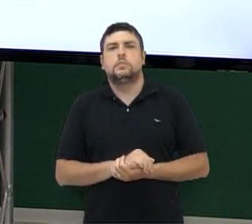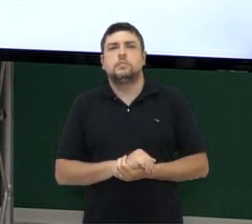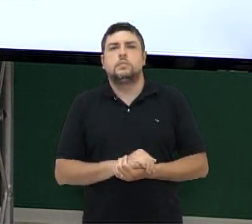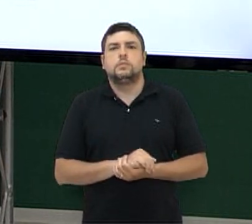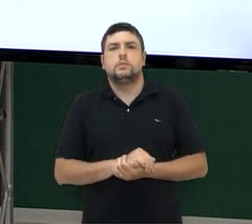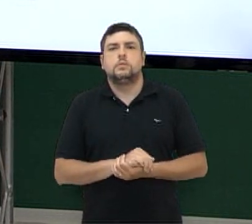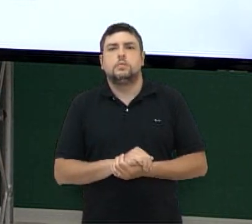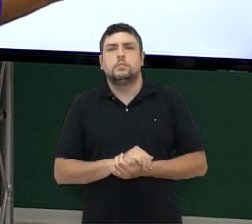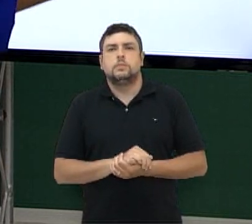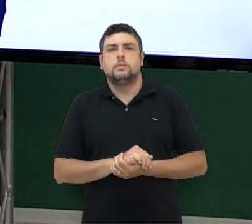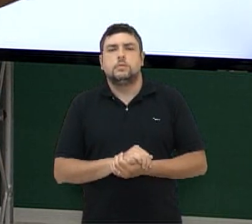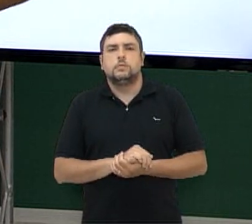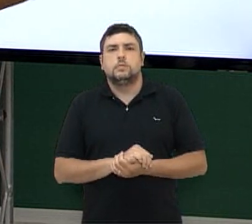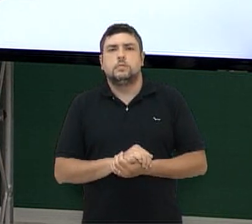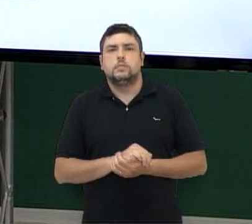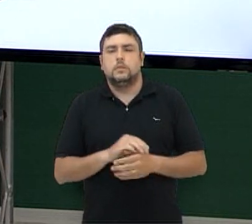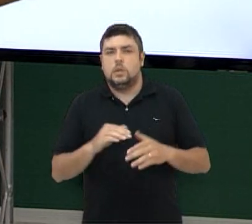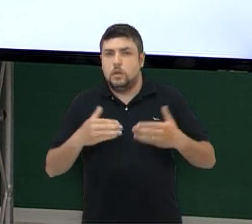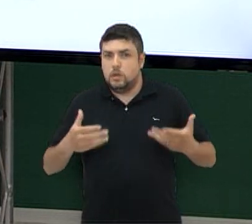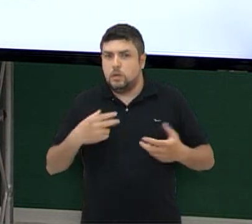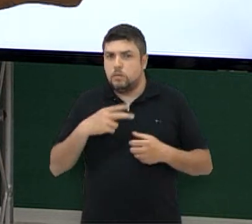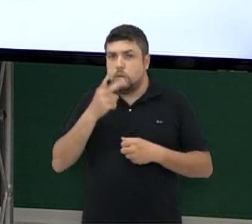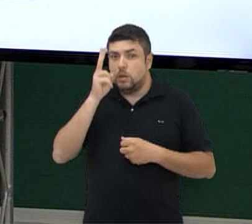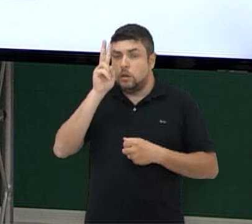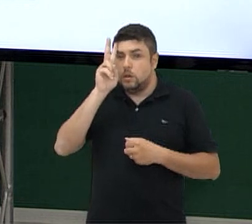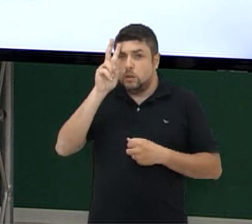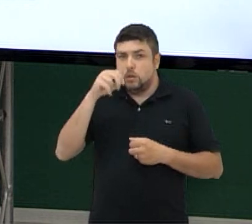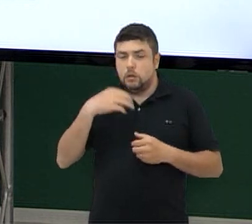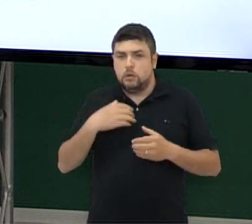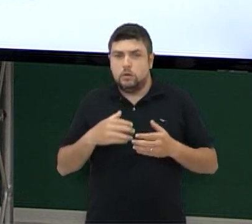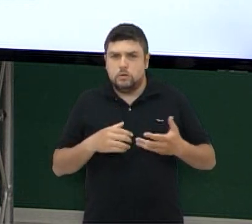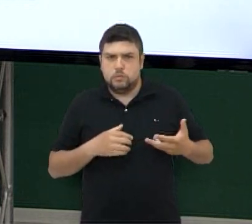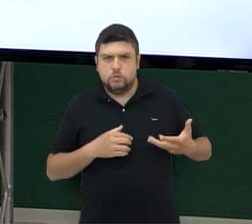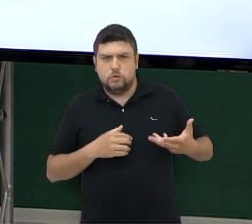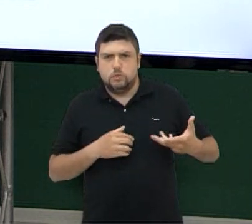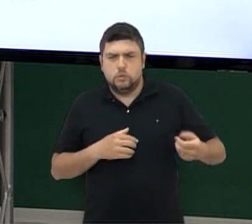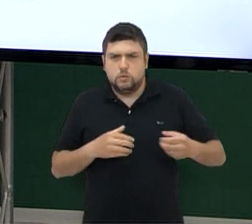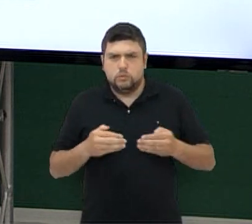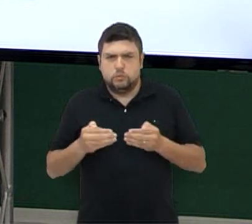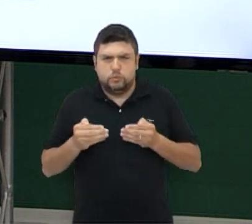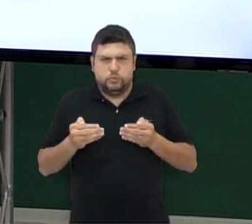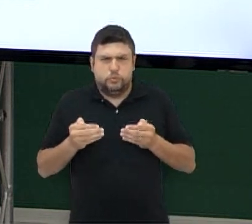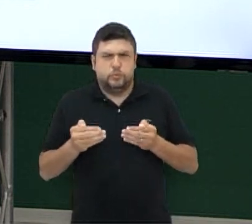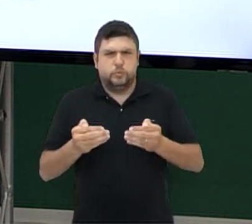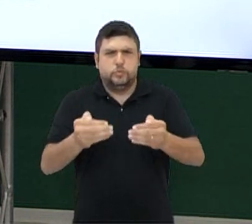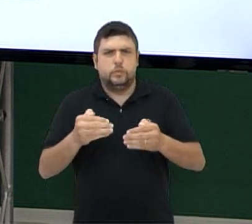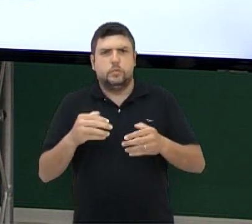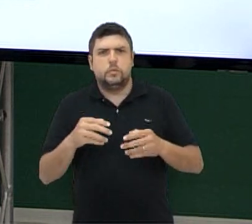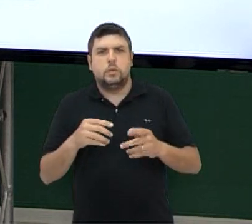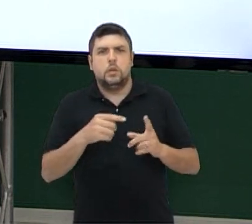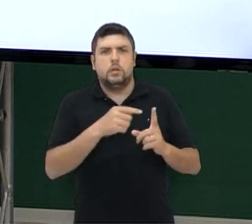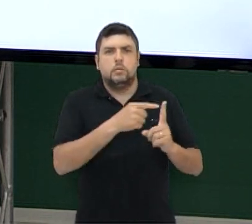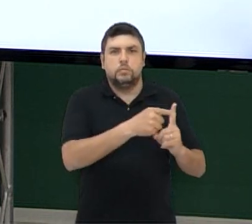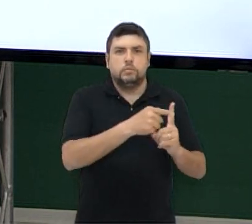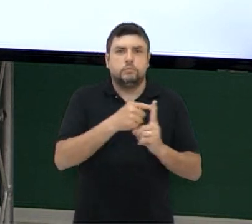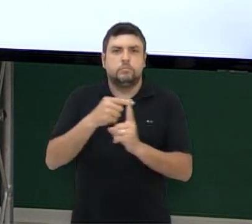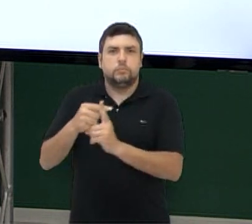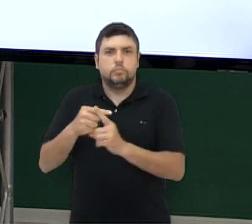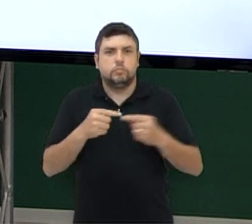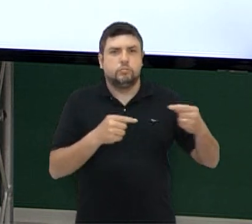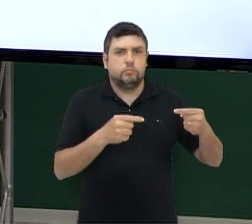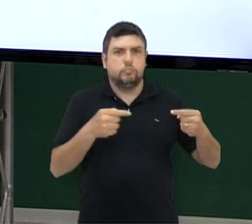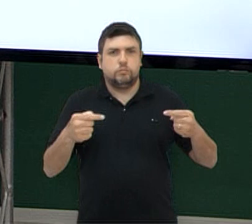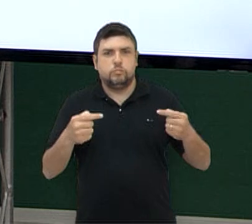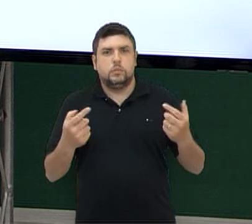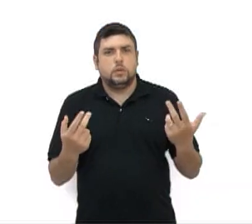Então, nós temos que lembrar da regra de sinais. A aceleração e a velocidade, eles têm que ser com o mesmo sinal. E aqui